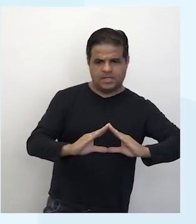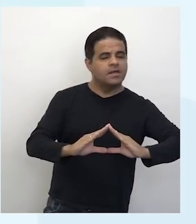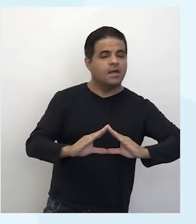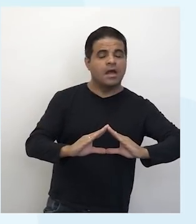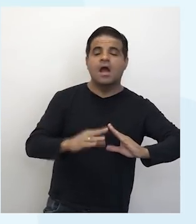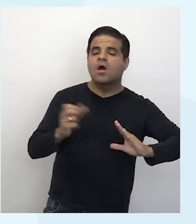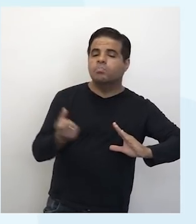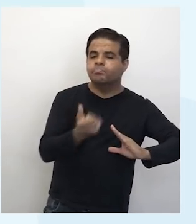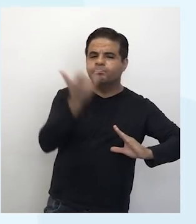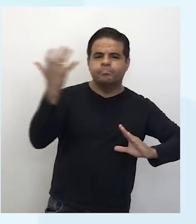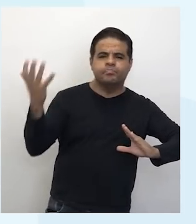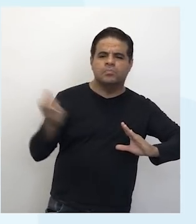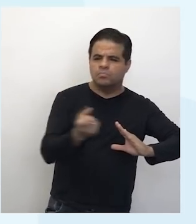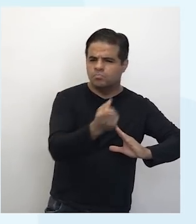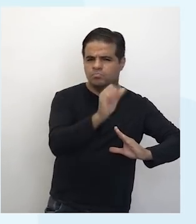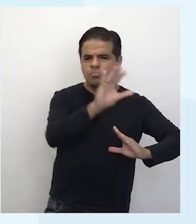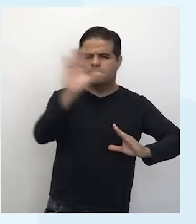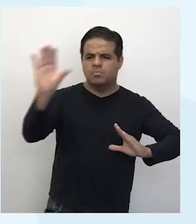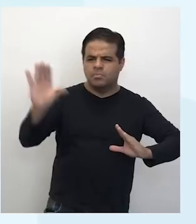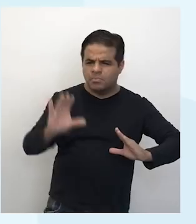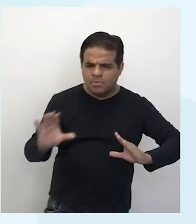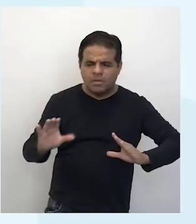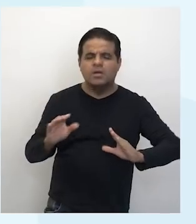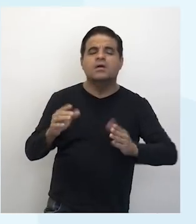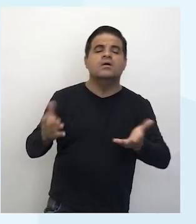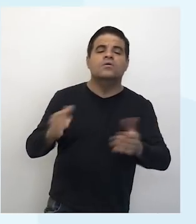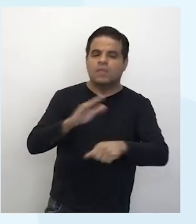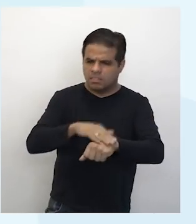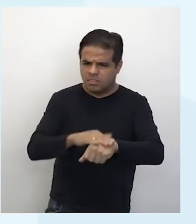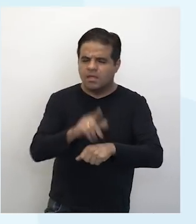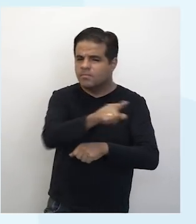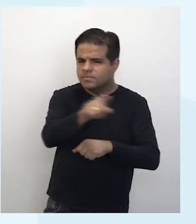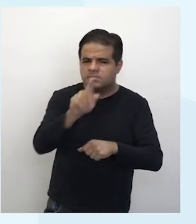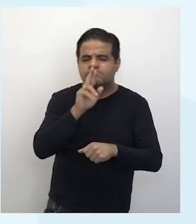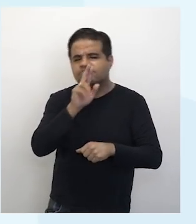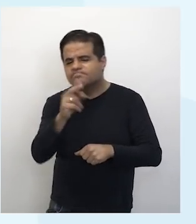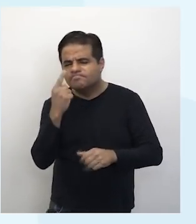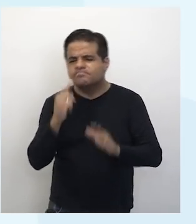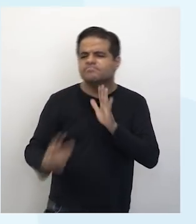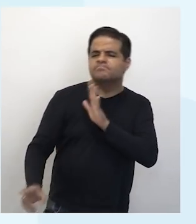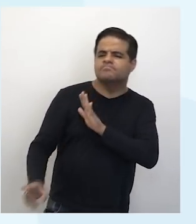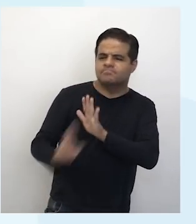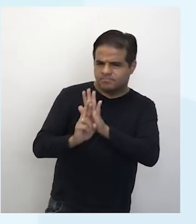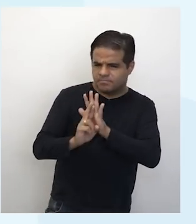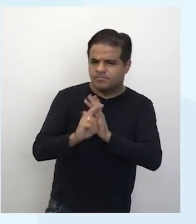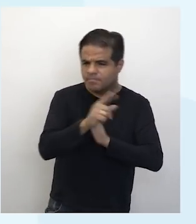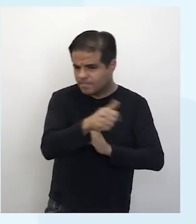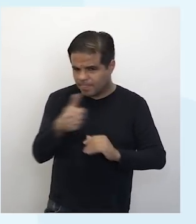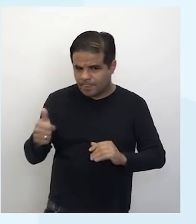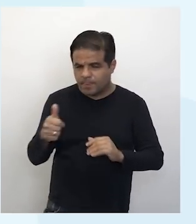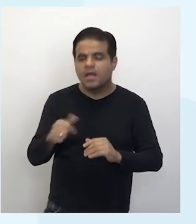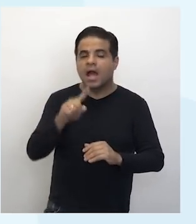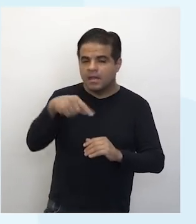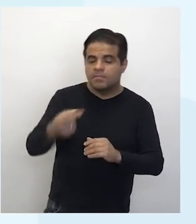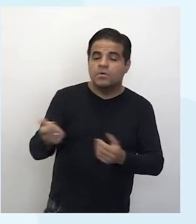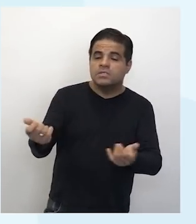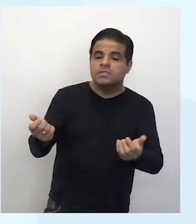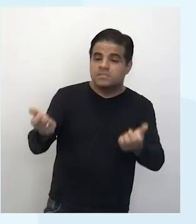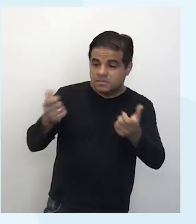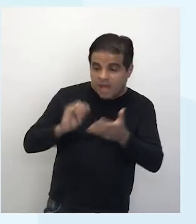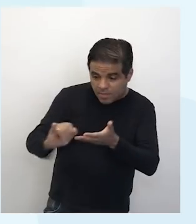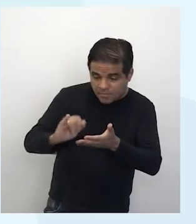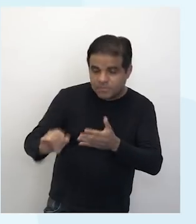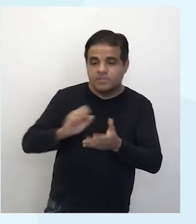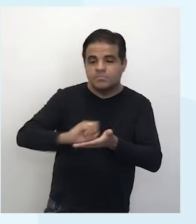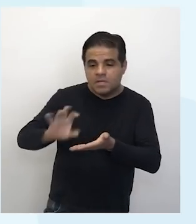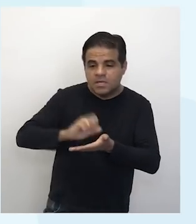vocês dizerem para a gente se vocês conseguiram alguma conclusão aí com essa representação geométrica, tá certo? E aí vocês contem aqui para o professor